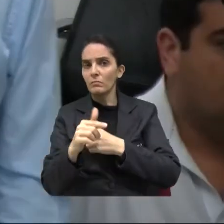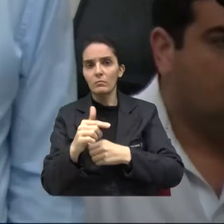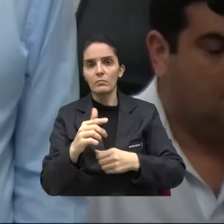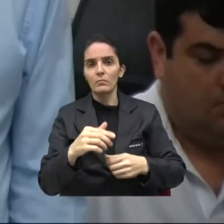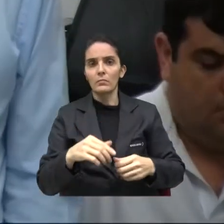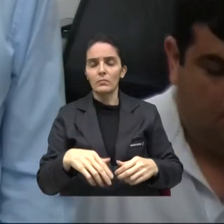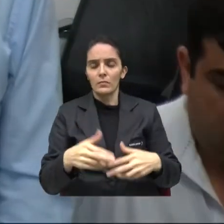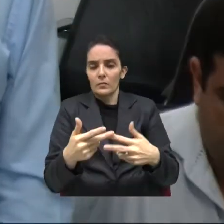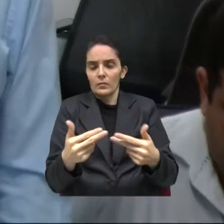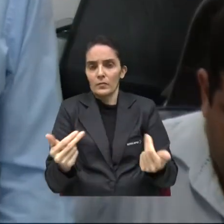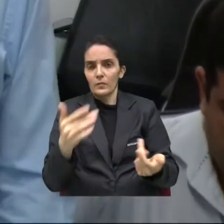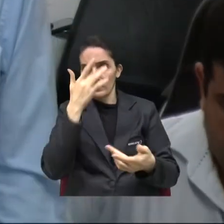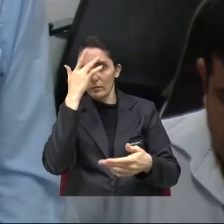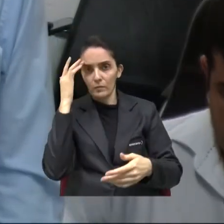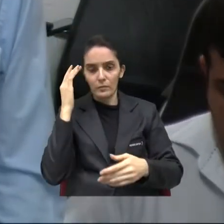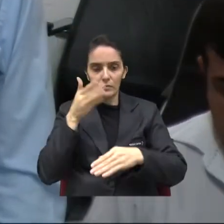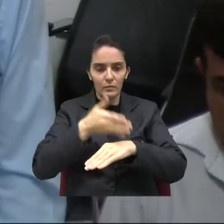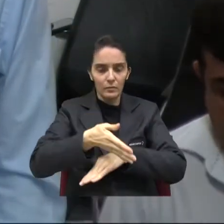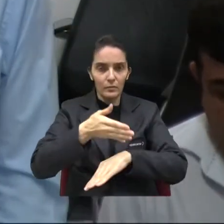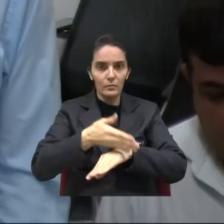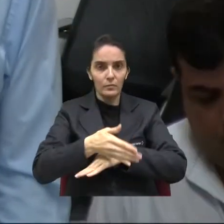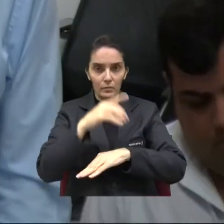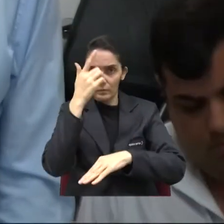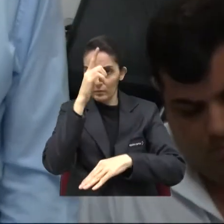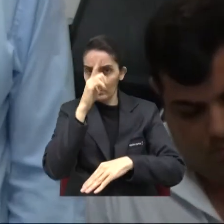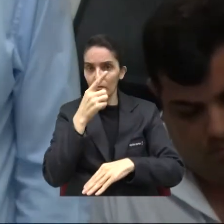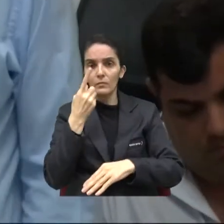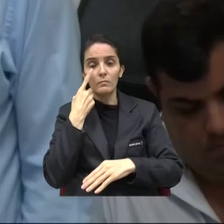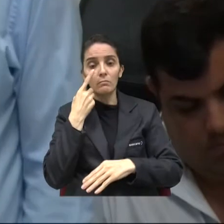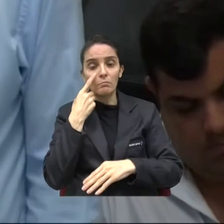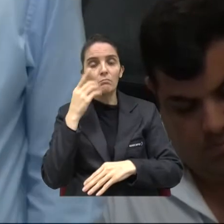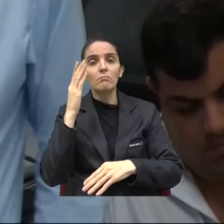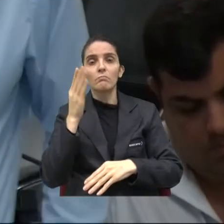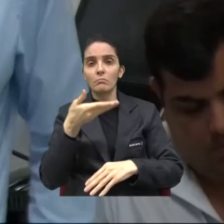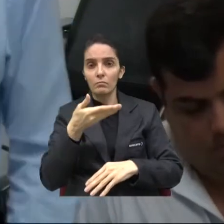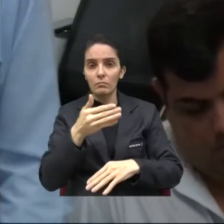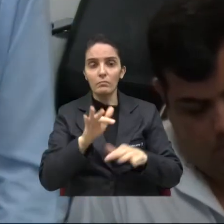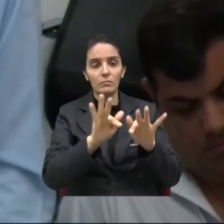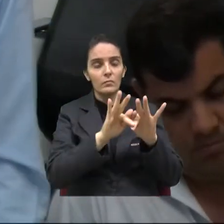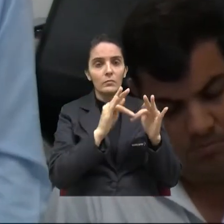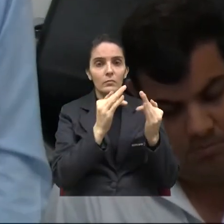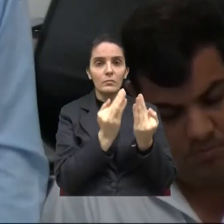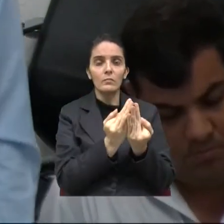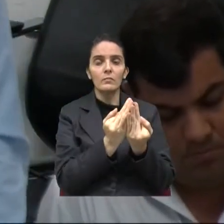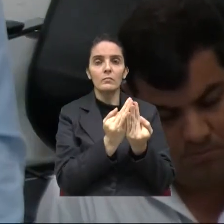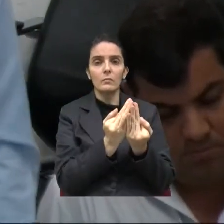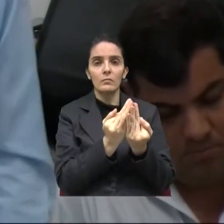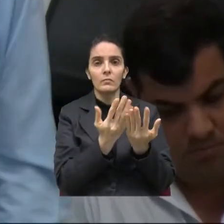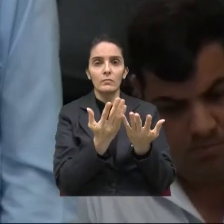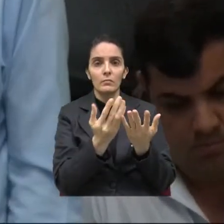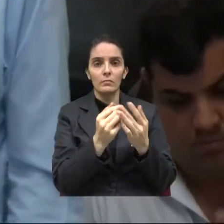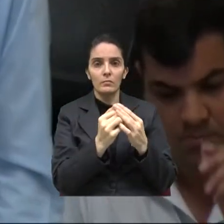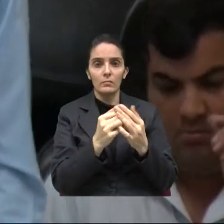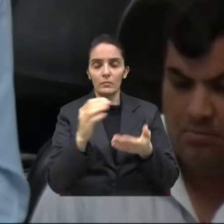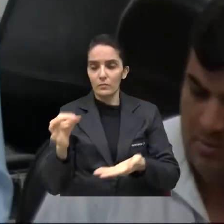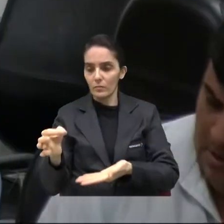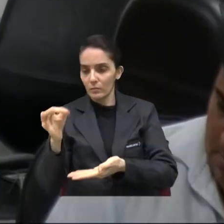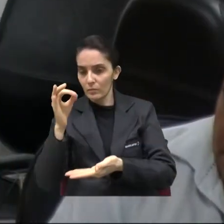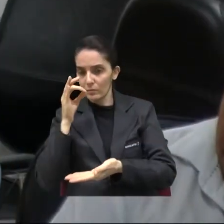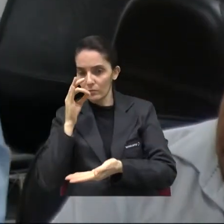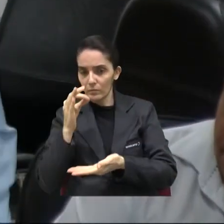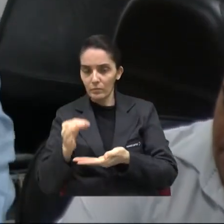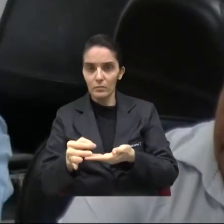entrando e eu também já vi, mesmo com segurança ou com a família lá, como é que você vai falar? Não pega um café, não pega